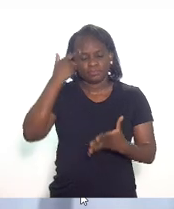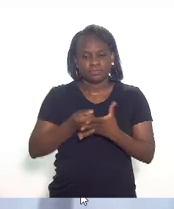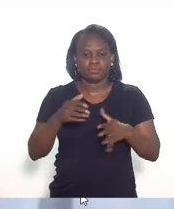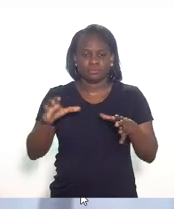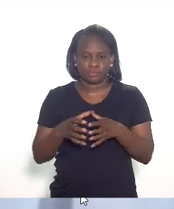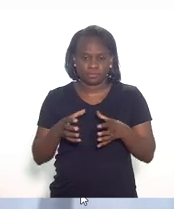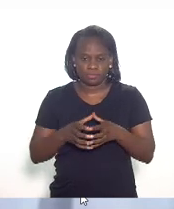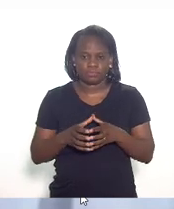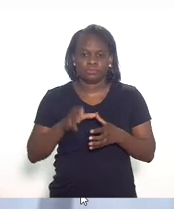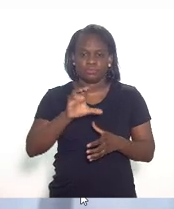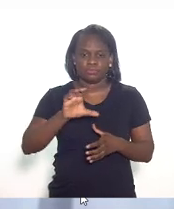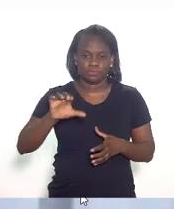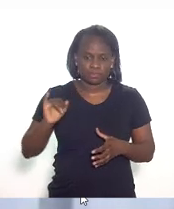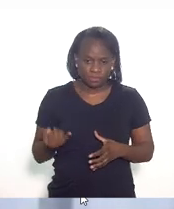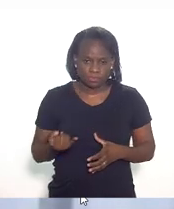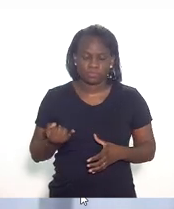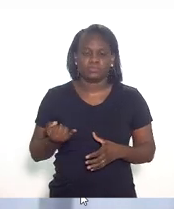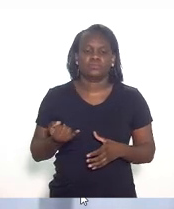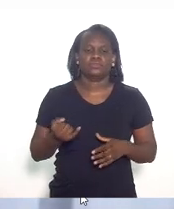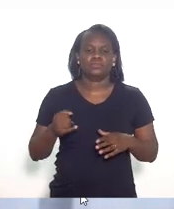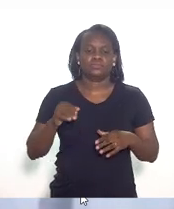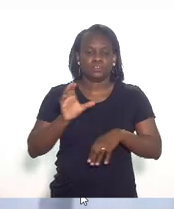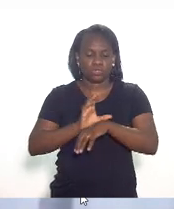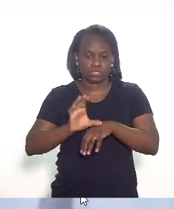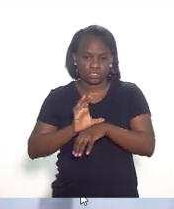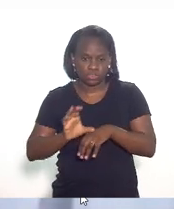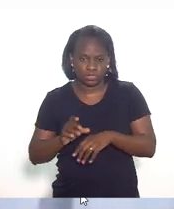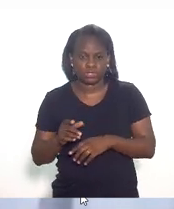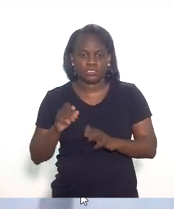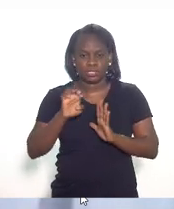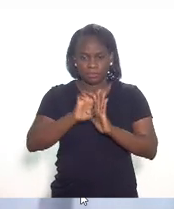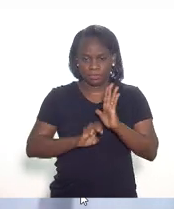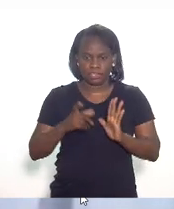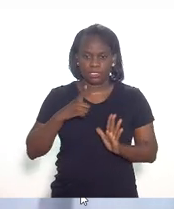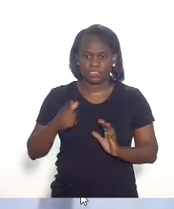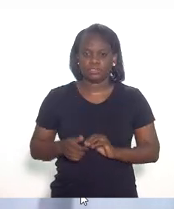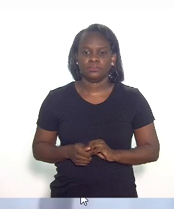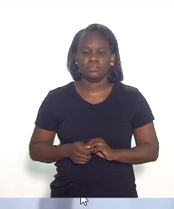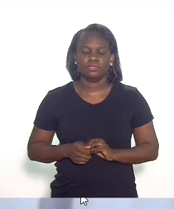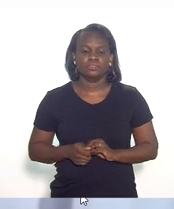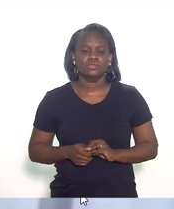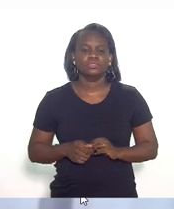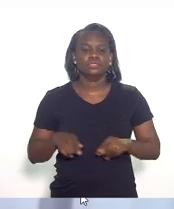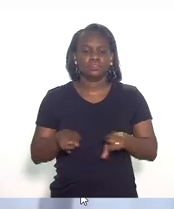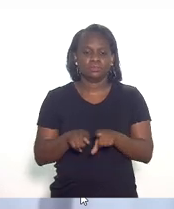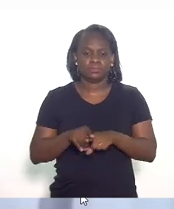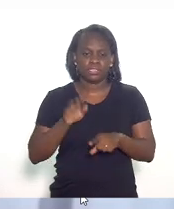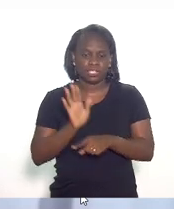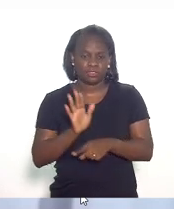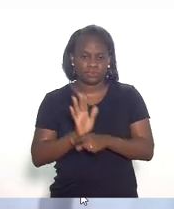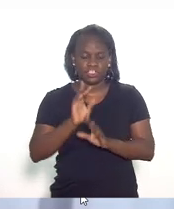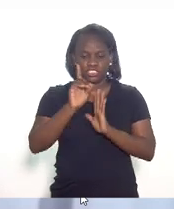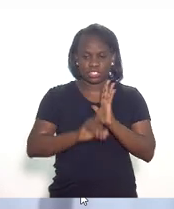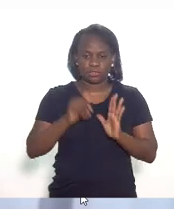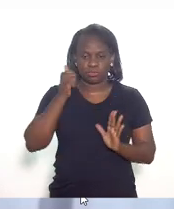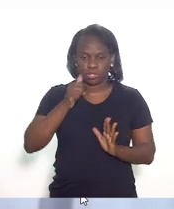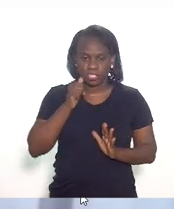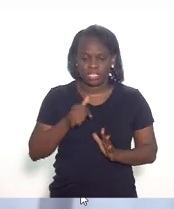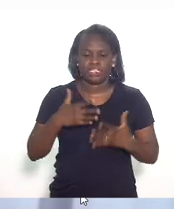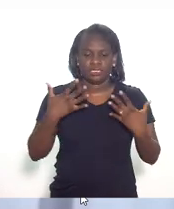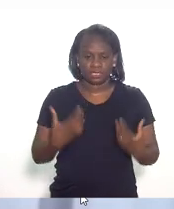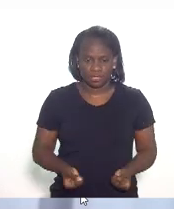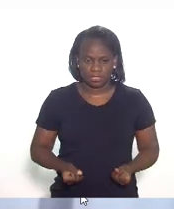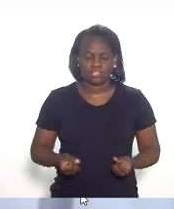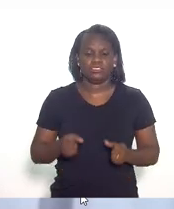comissões de Constituição e Justiça pela constitucionalidade com emendas de defesa dos direitos da mulher favorável